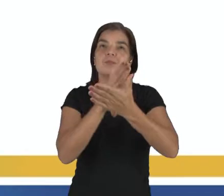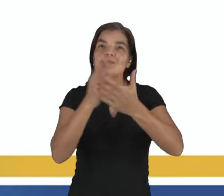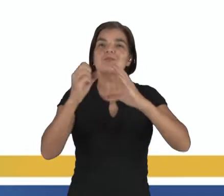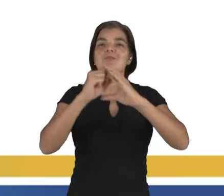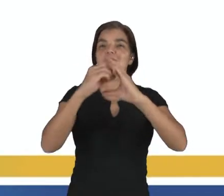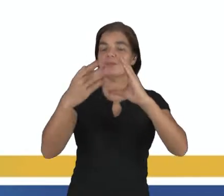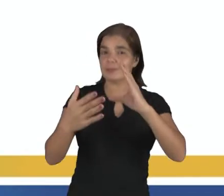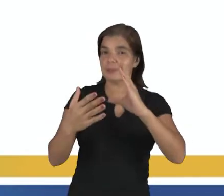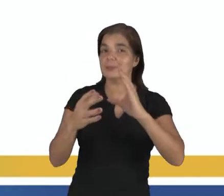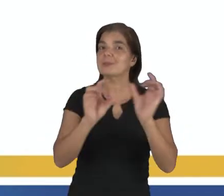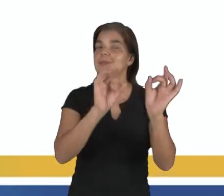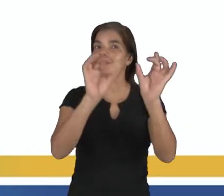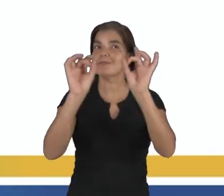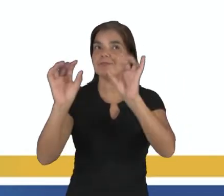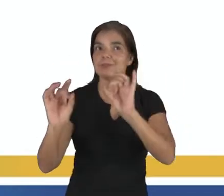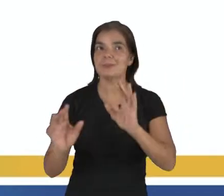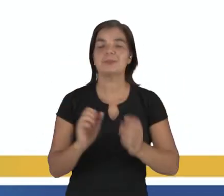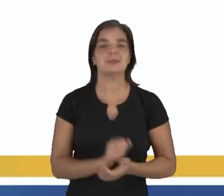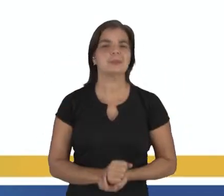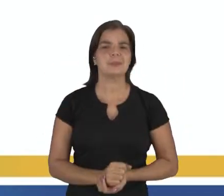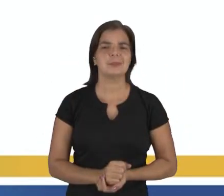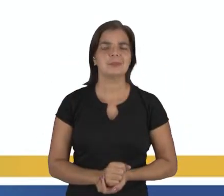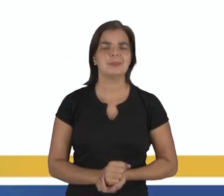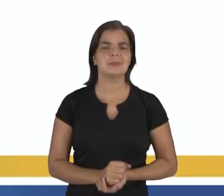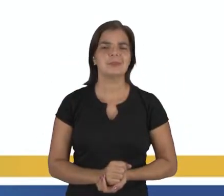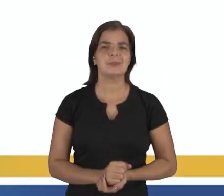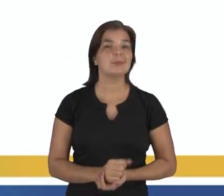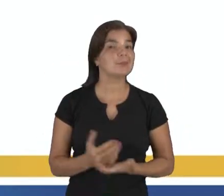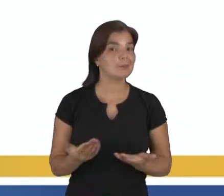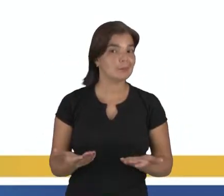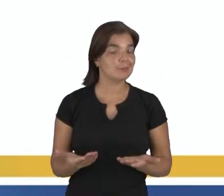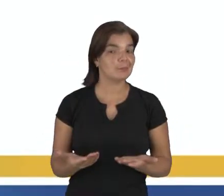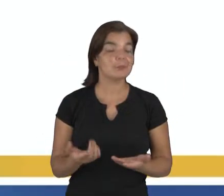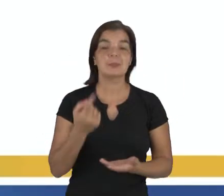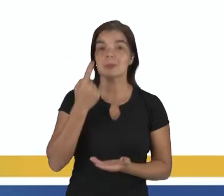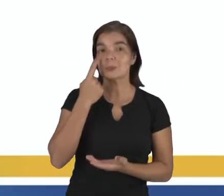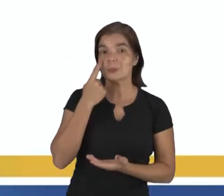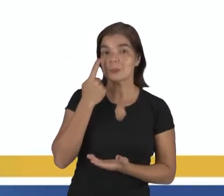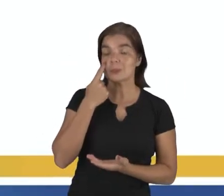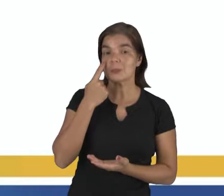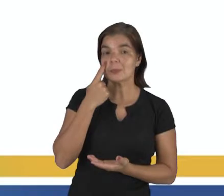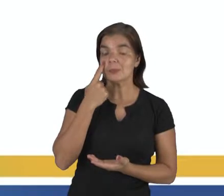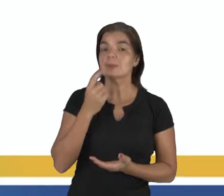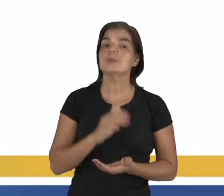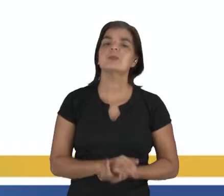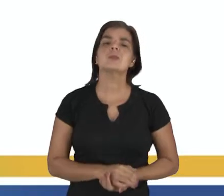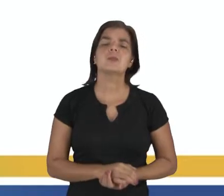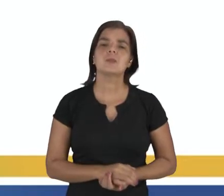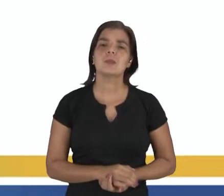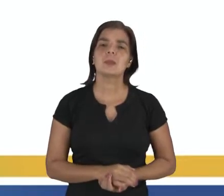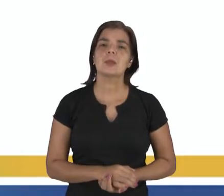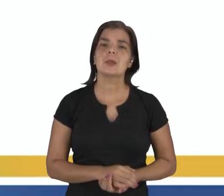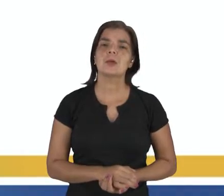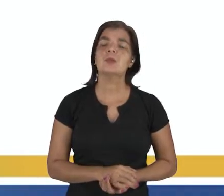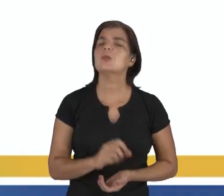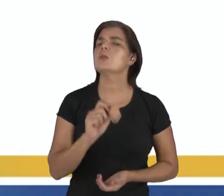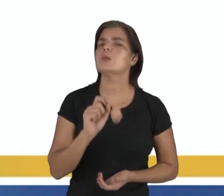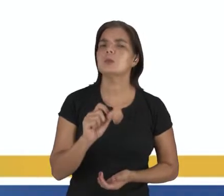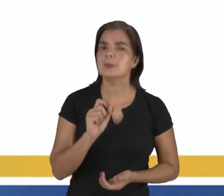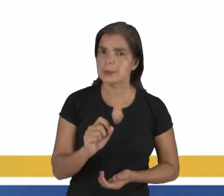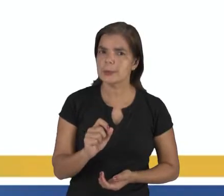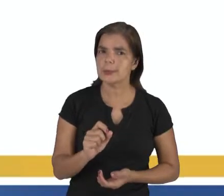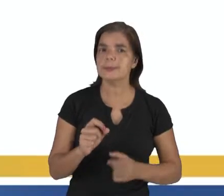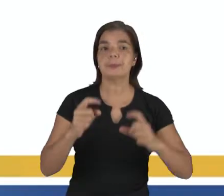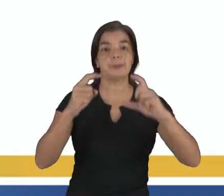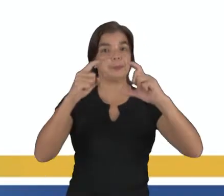possuem algumas características especiais. Então vamos acompanhar. O que